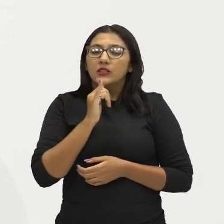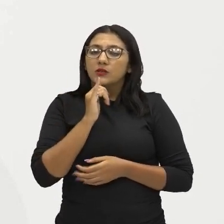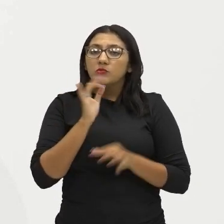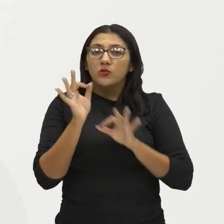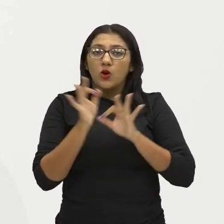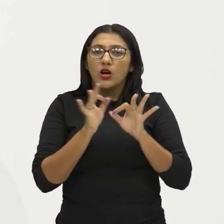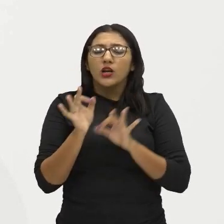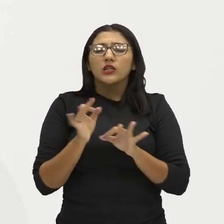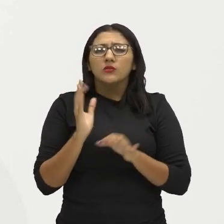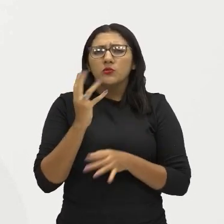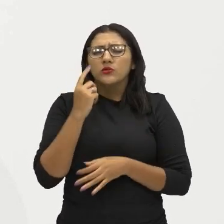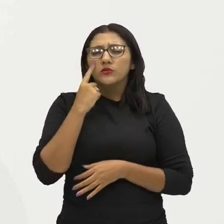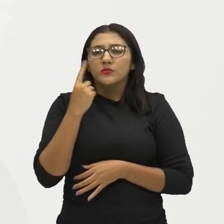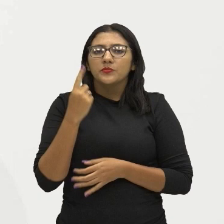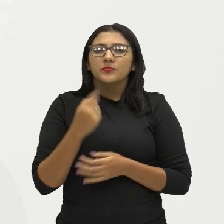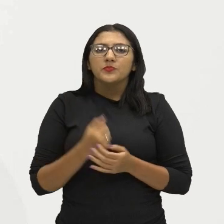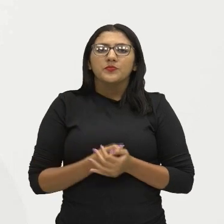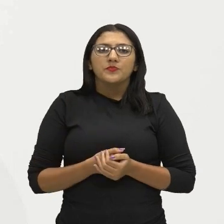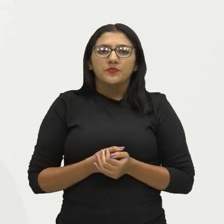seguinte situação.